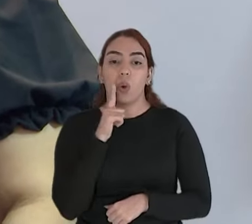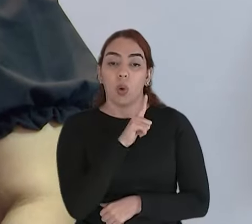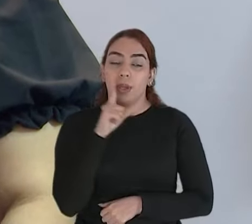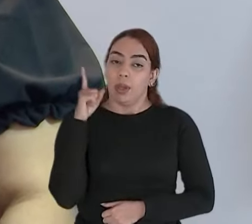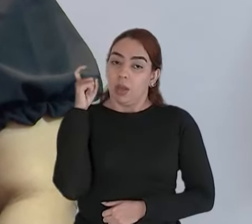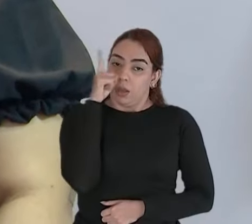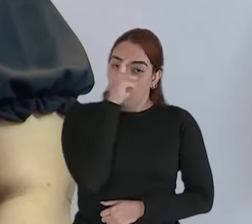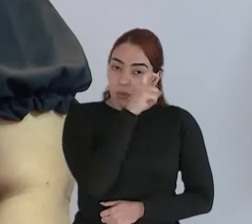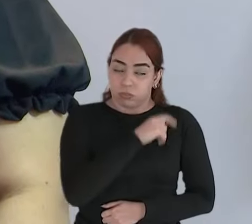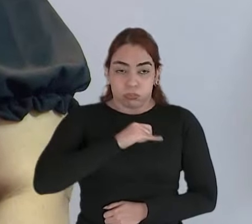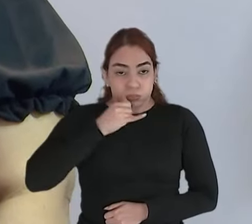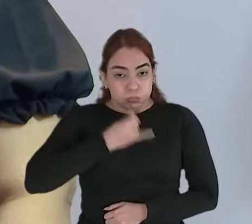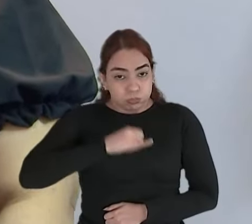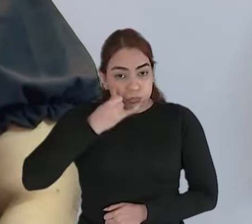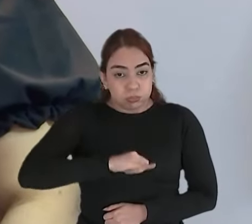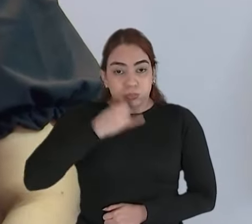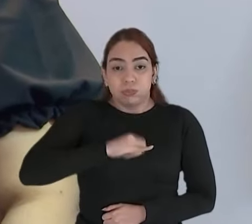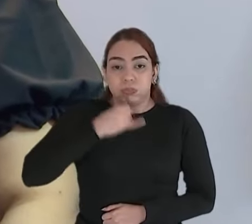difícil, que vocês conseguem fazer